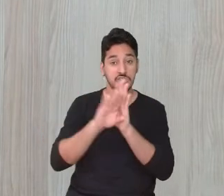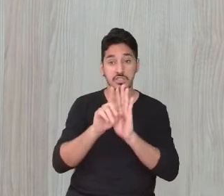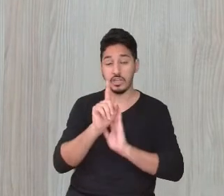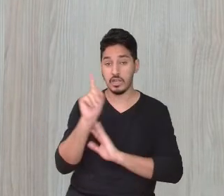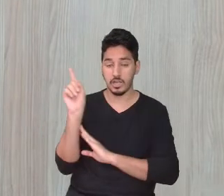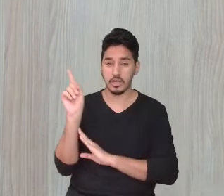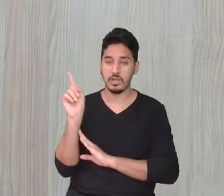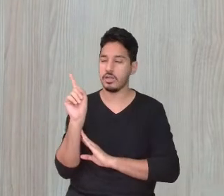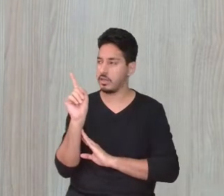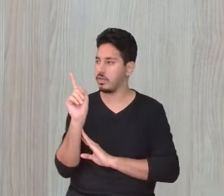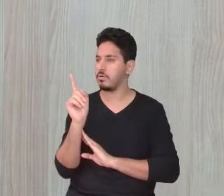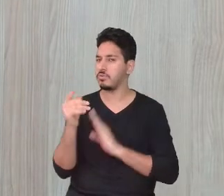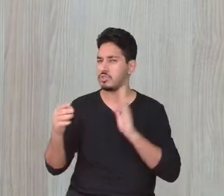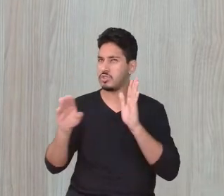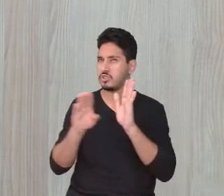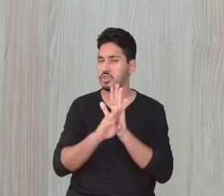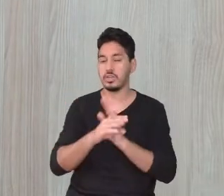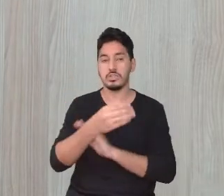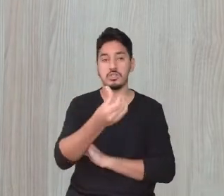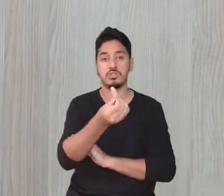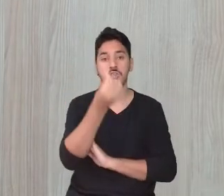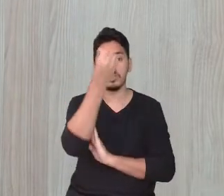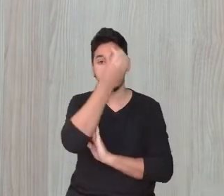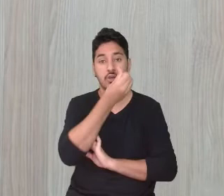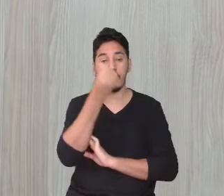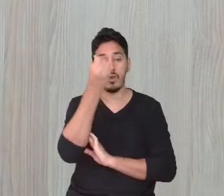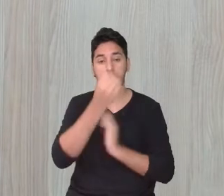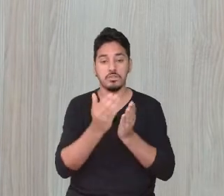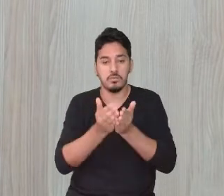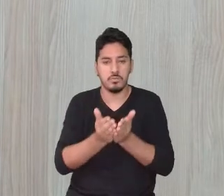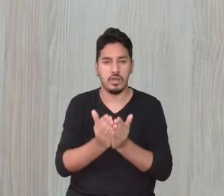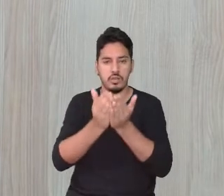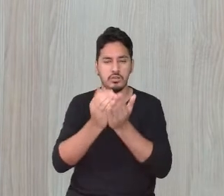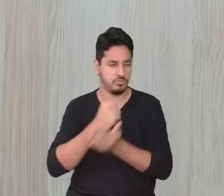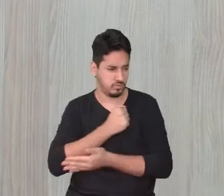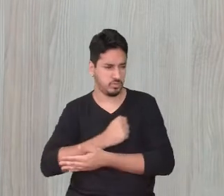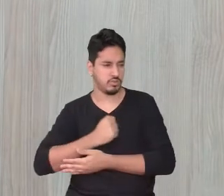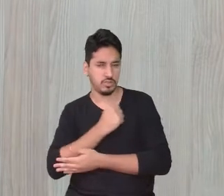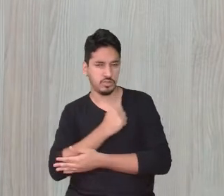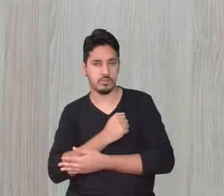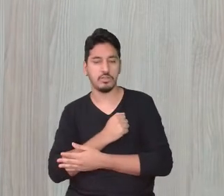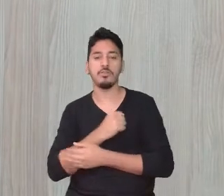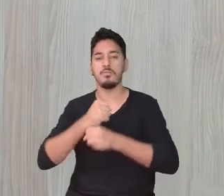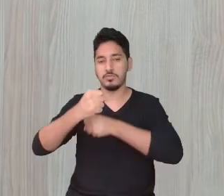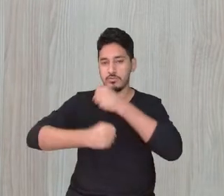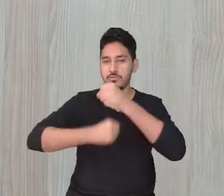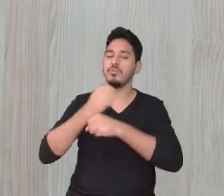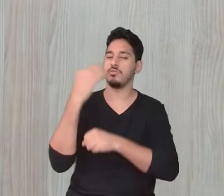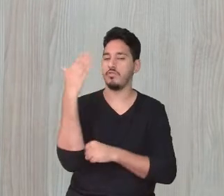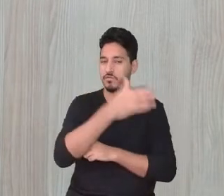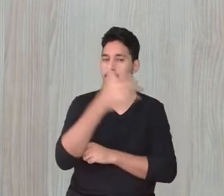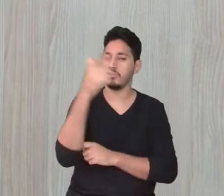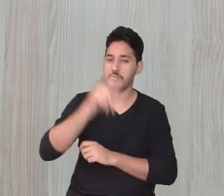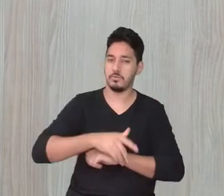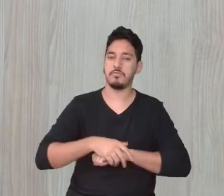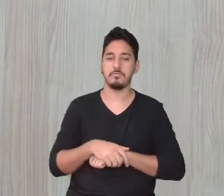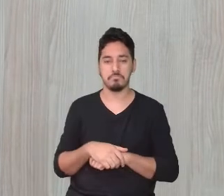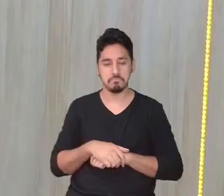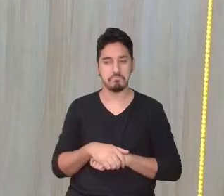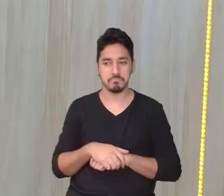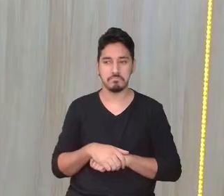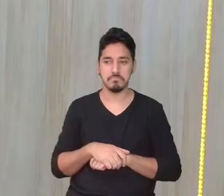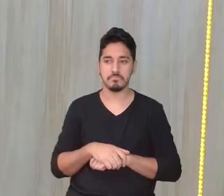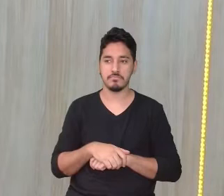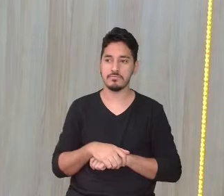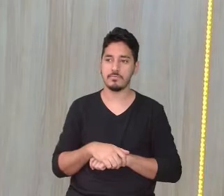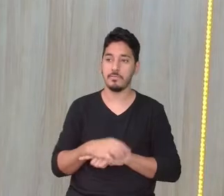Que maravilha, hein? Chegar nessa aldeia são 6 horas de barco. Saudade, professora. Ano que vem tô lá de novo. Então, vamos